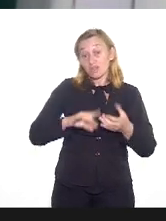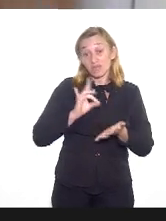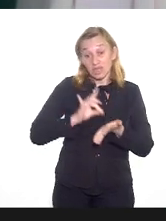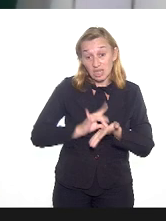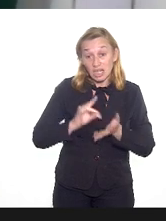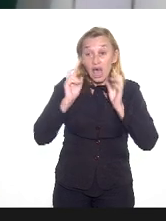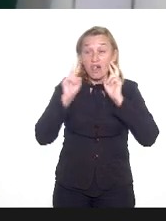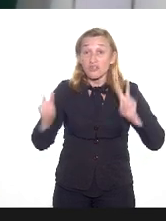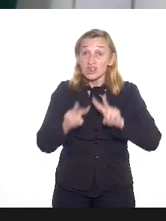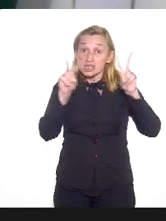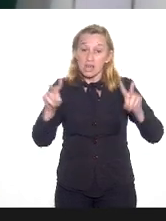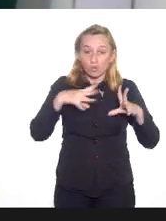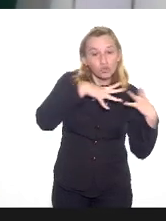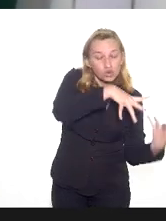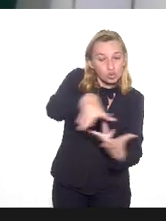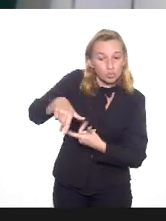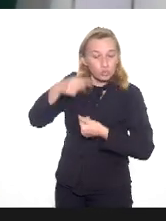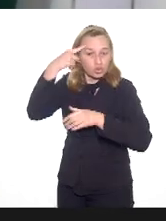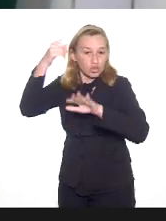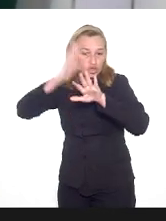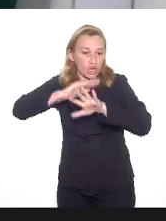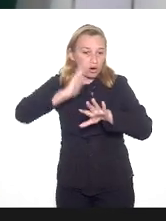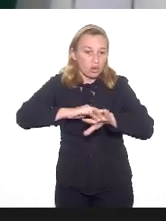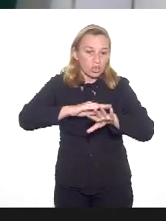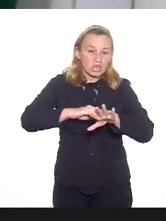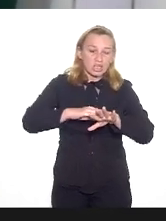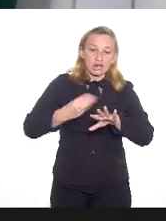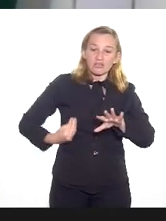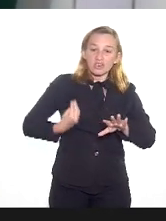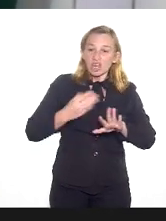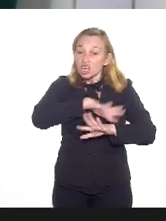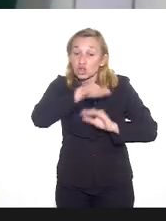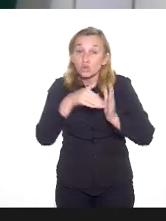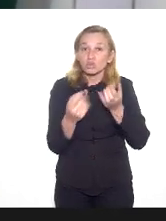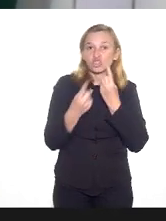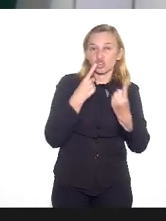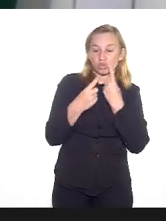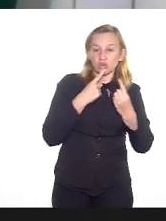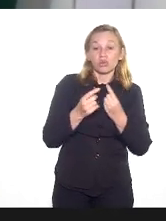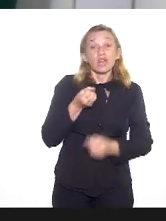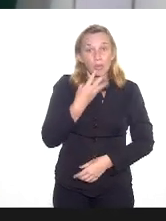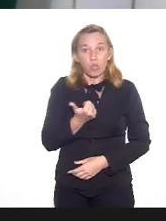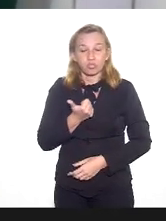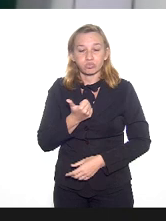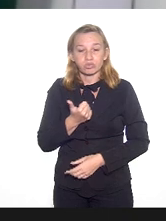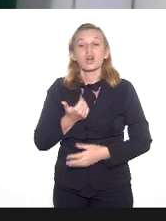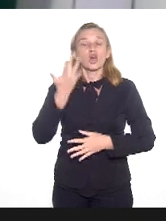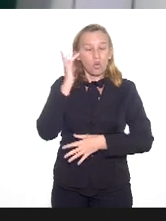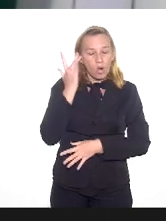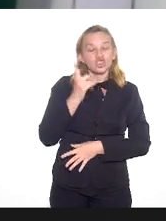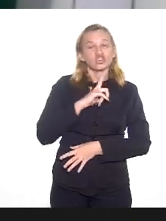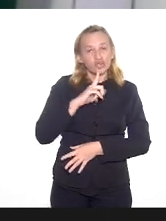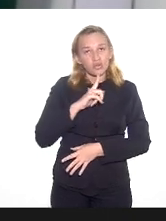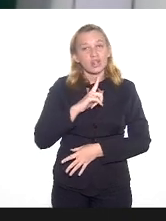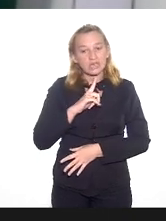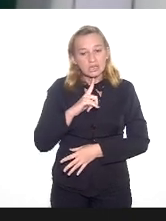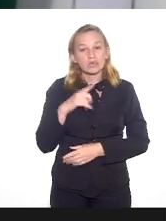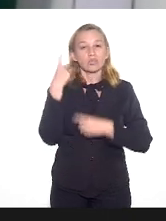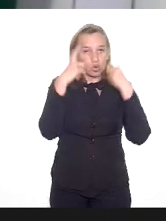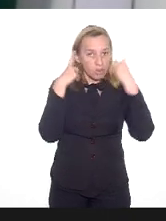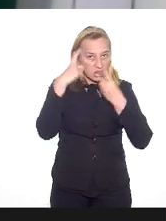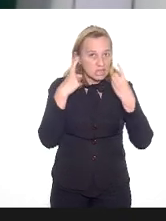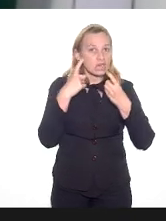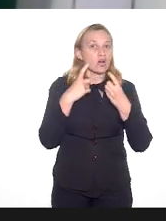visões de mundo e os debates ideológicos estão presentes em todas as nossas discussões, o que é muito bom. Mas eu acho que nós tivemos muita